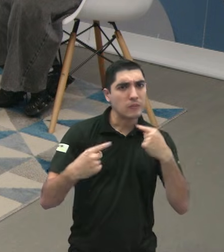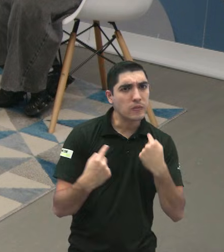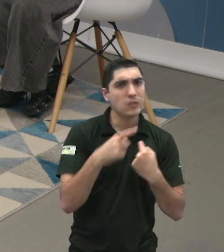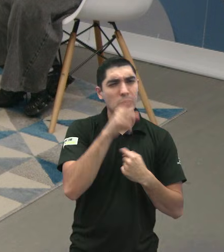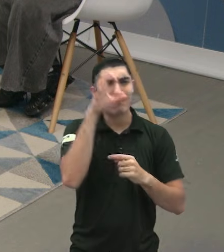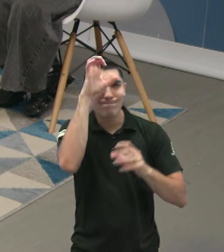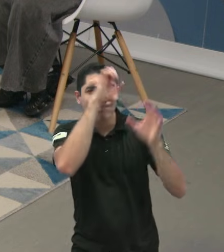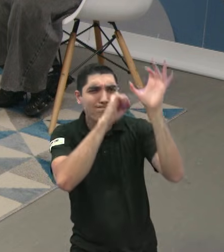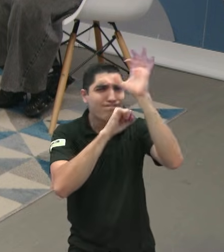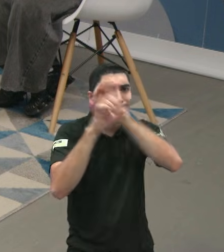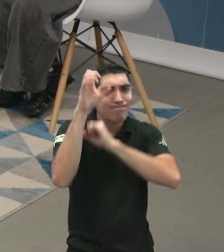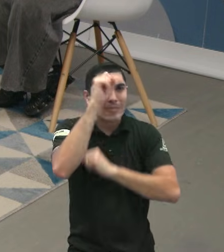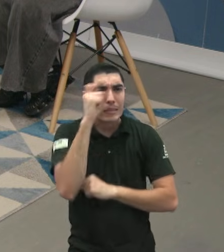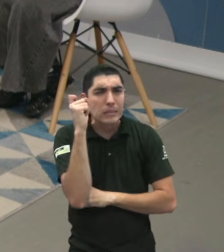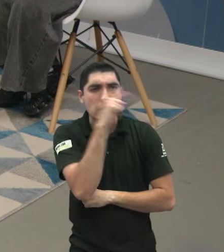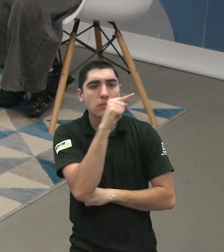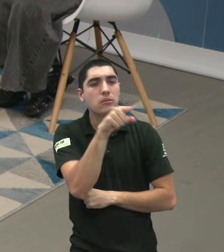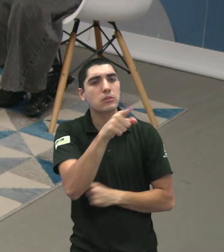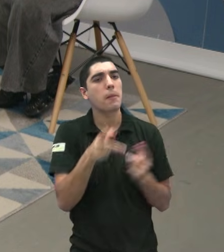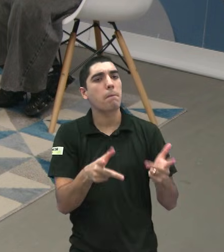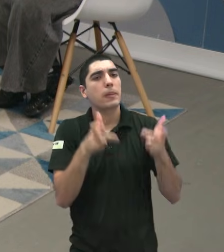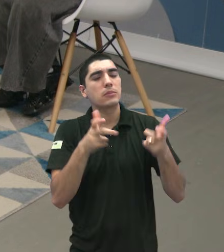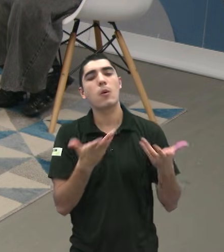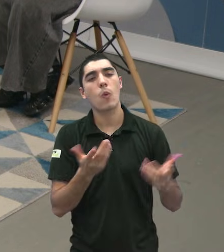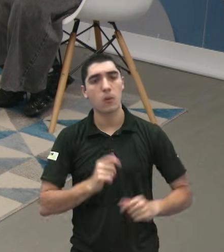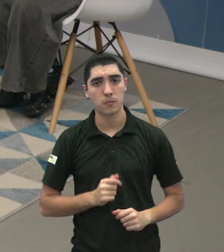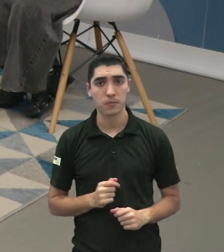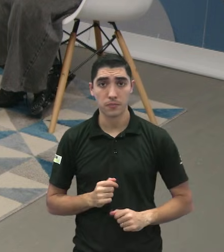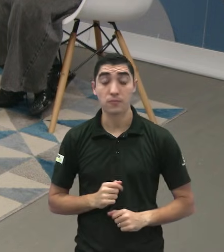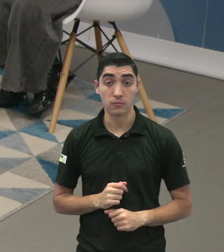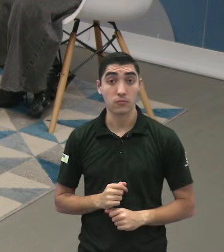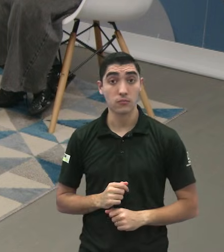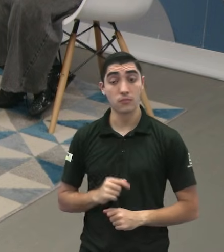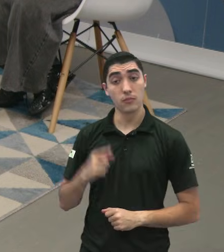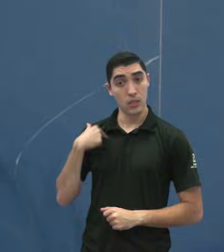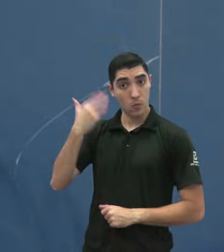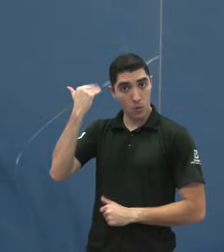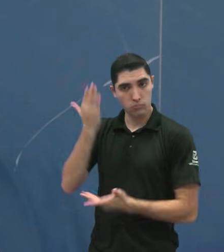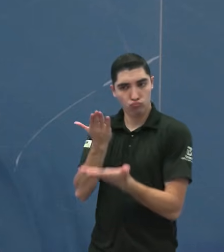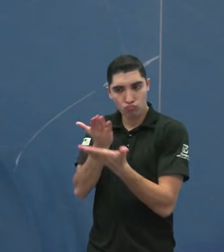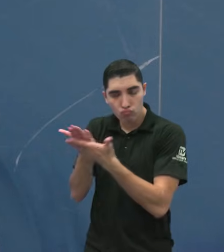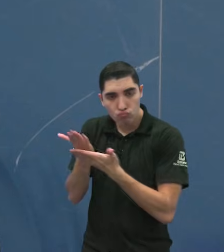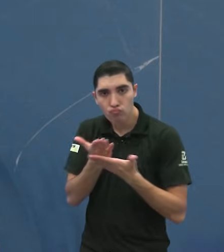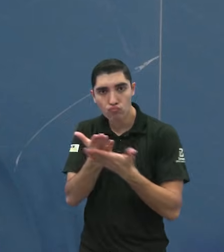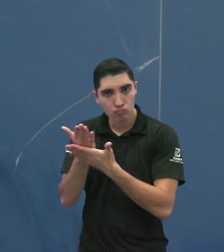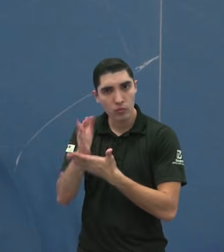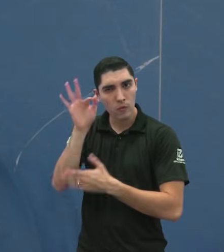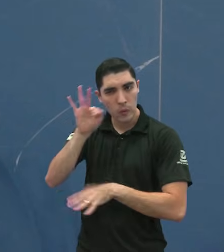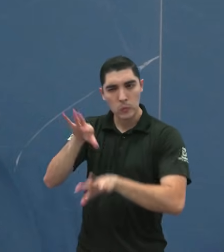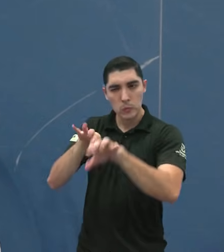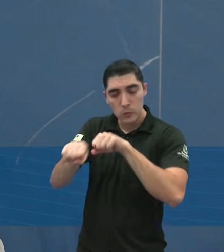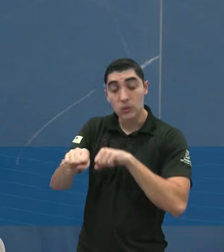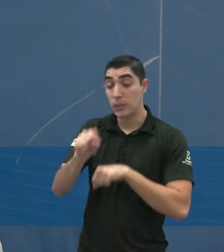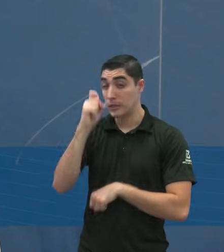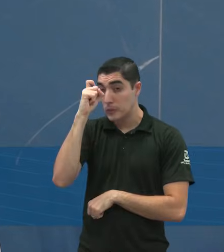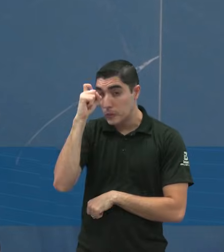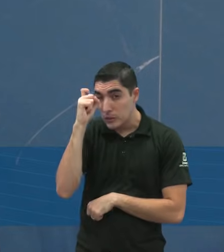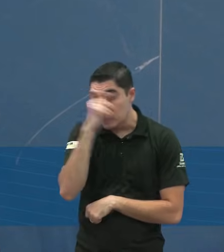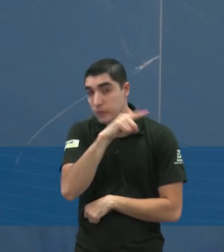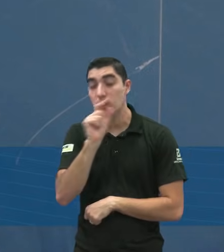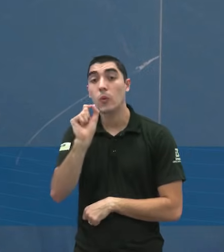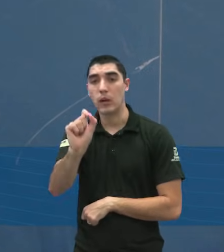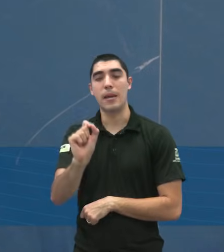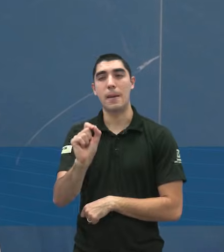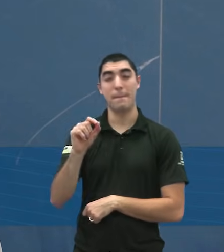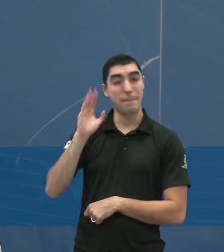de aprendizados mesmo que você enfrentou na caminhada acadêmica? Na caminhada acadêmica, o principal desafio era não